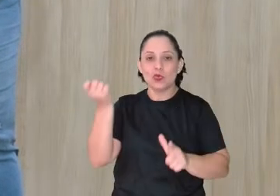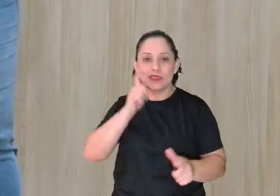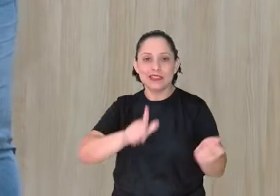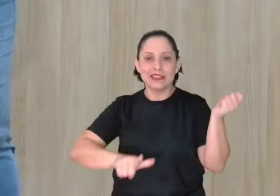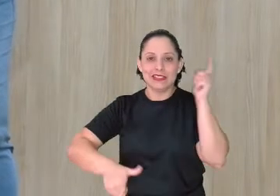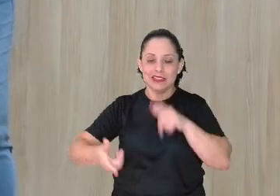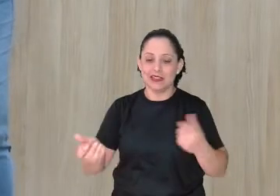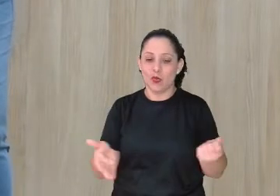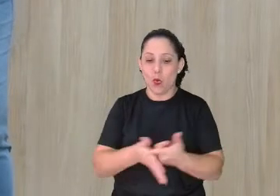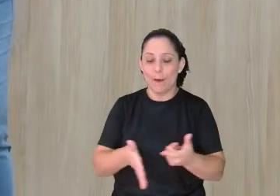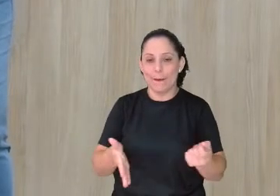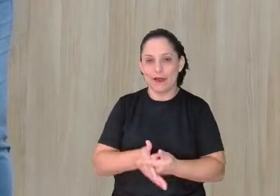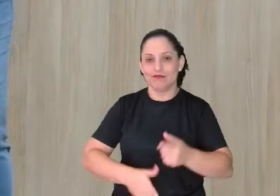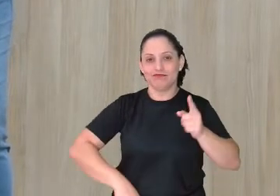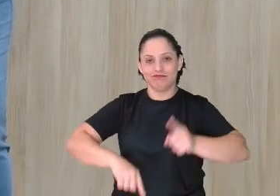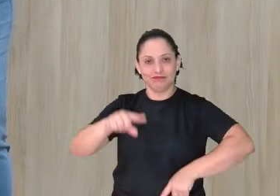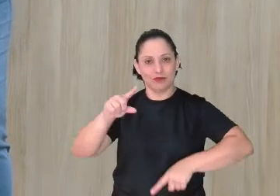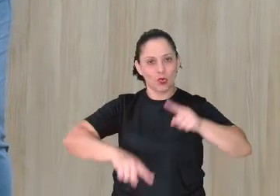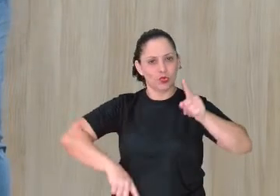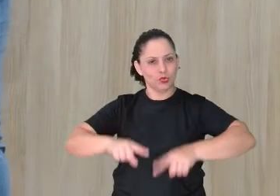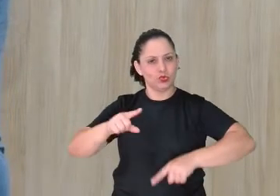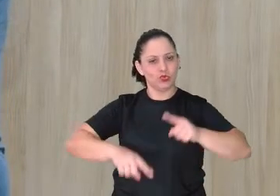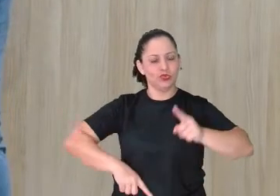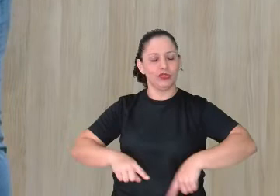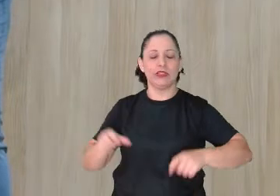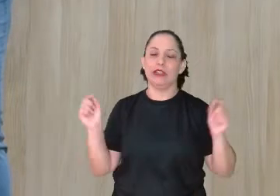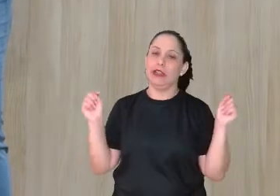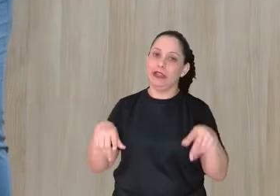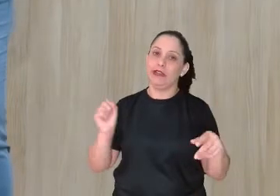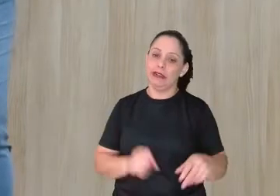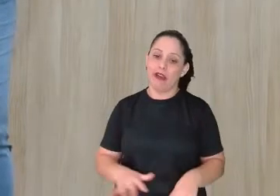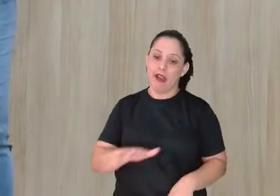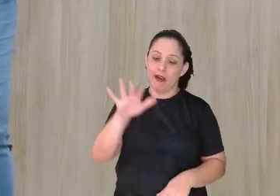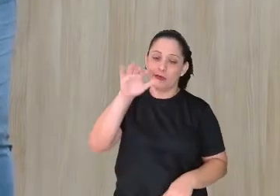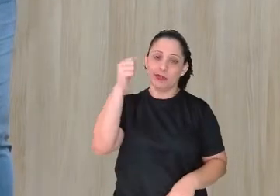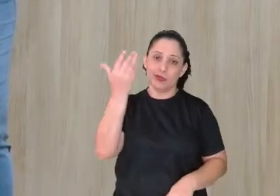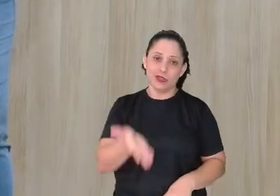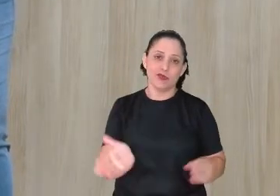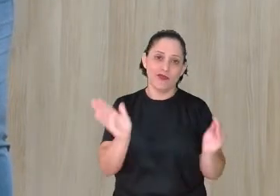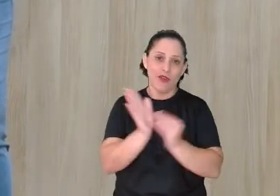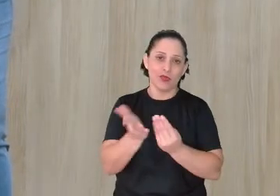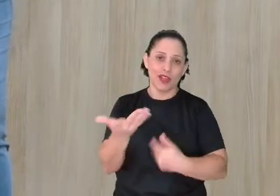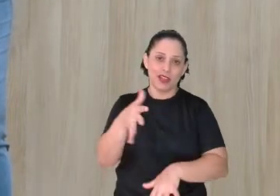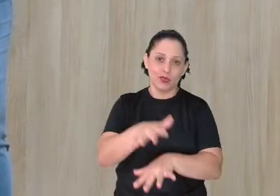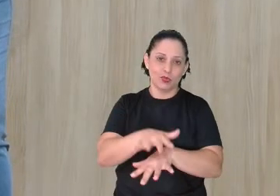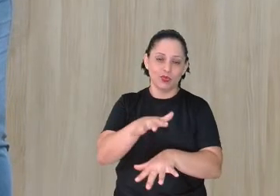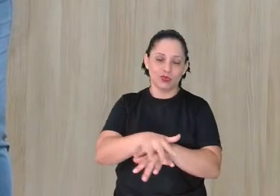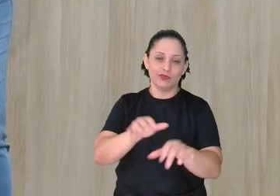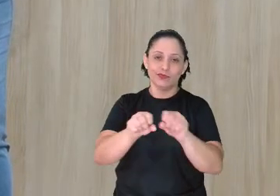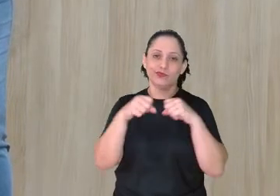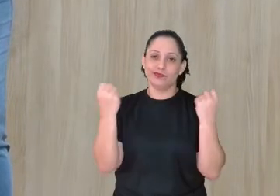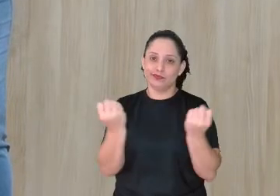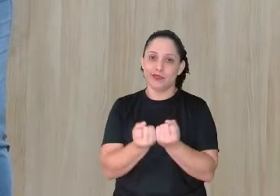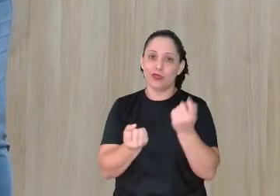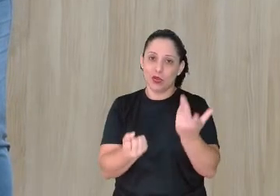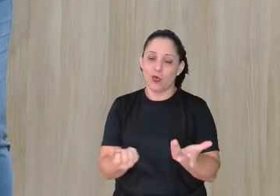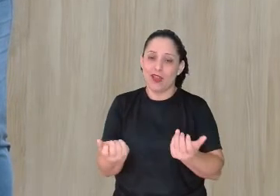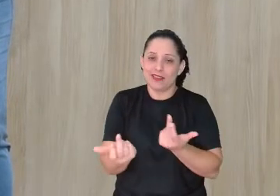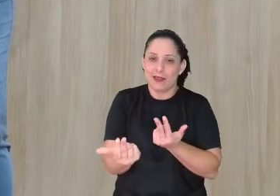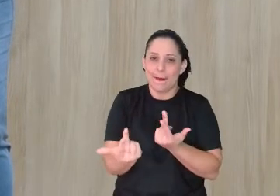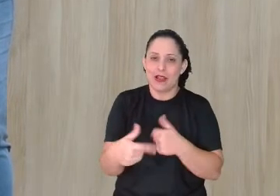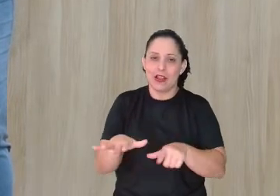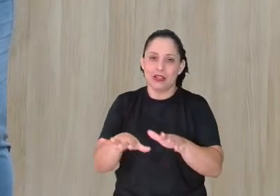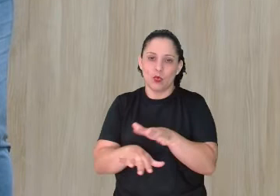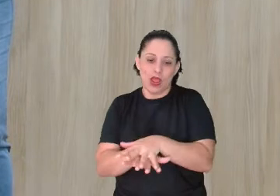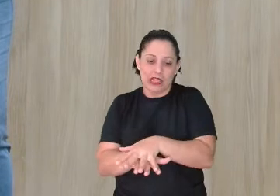aquele bem, então fica aí, não seria uma inclusão social, né? Exato. Termina sendo uma exclusão, né, de